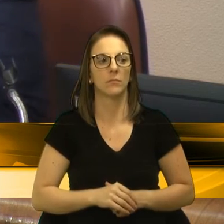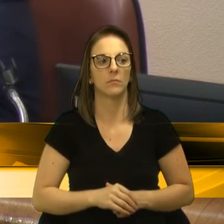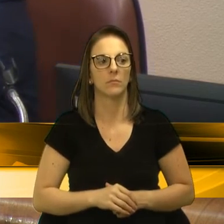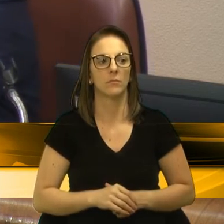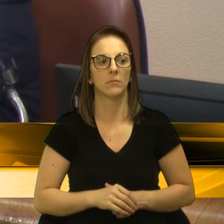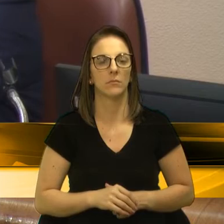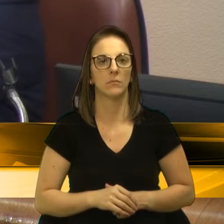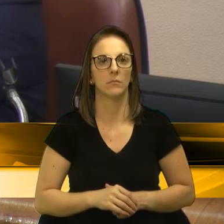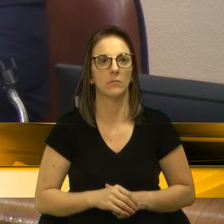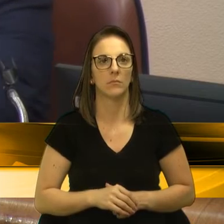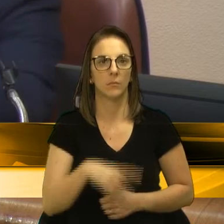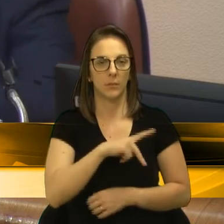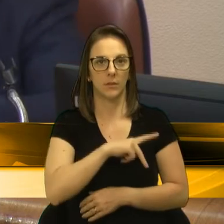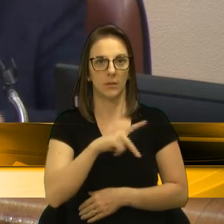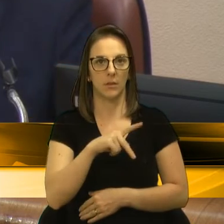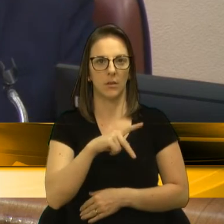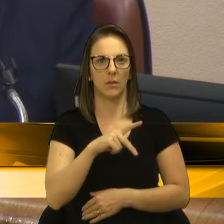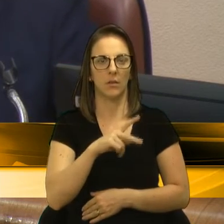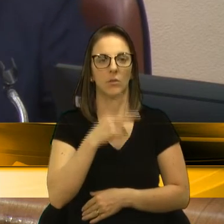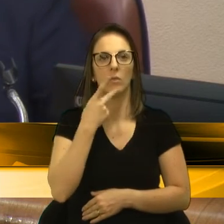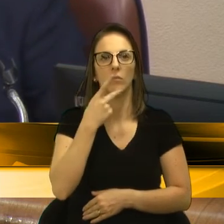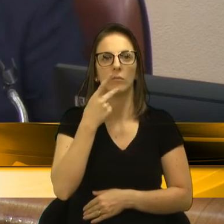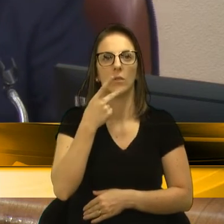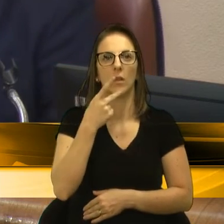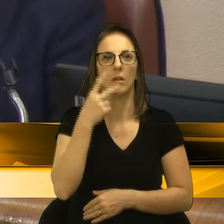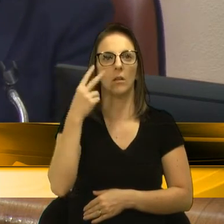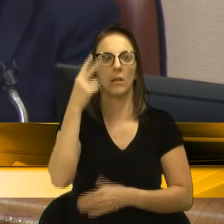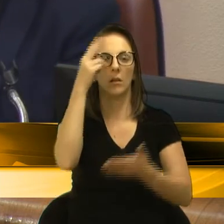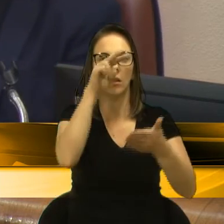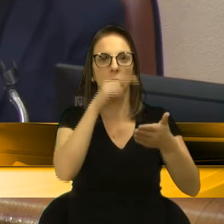Senhor presidente, passo a leitura à vereadora Tatiane Frisso.